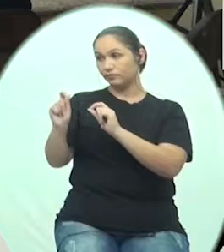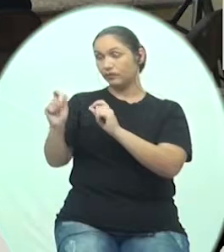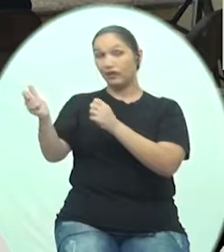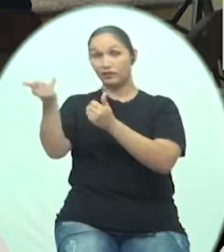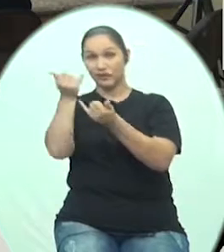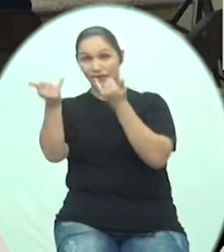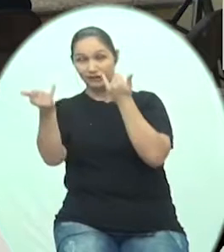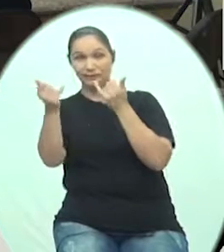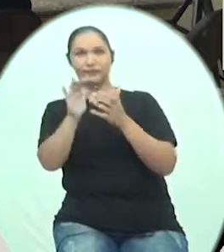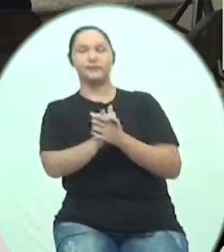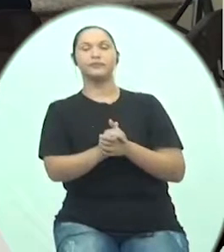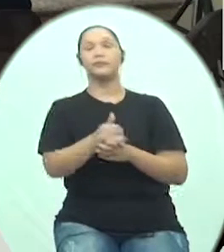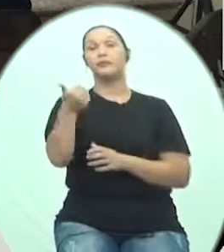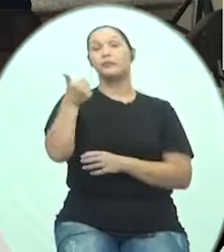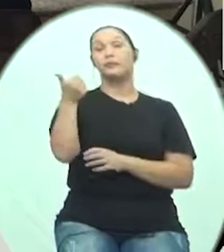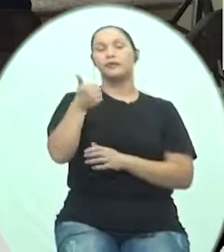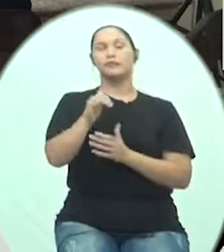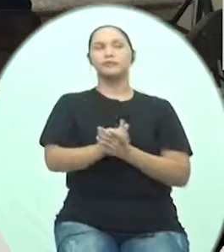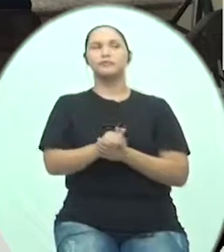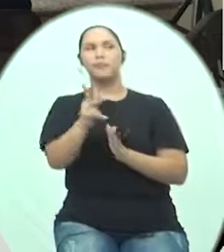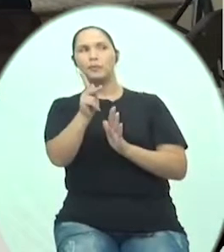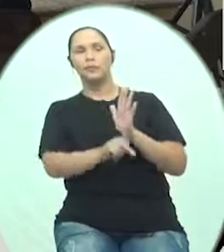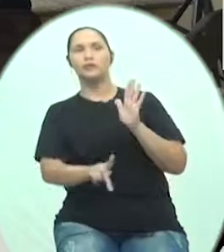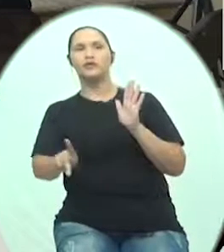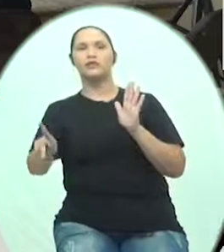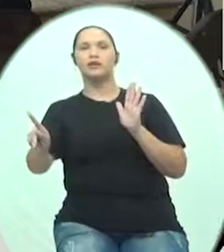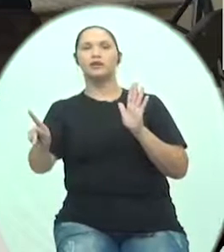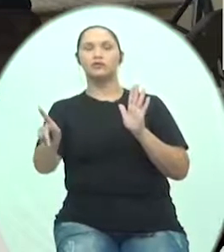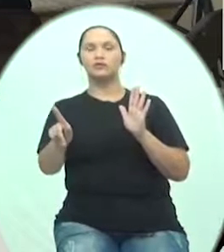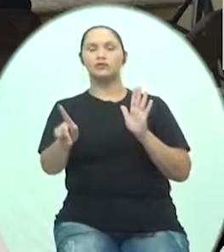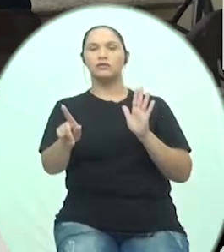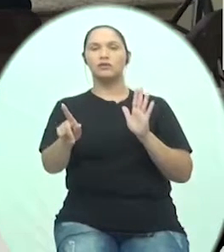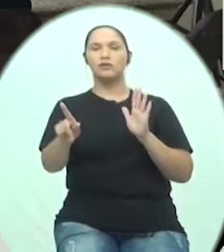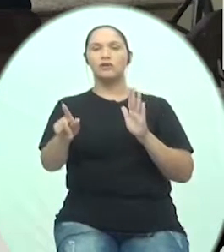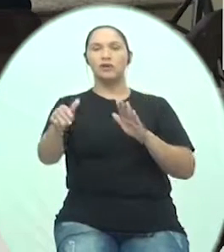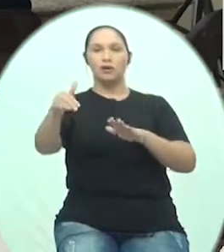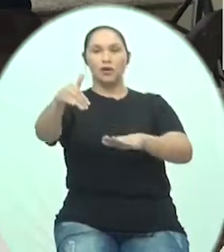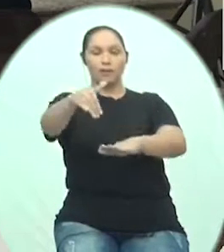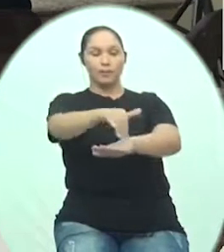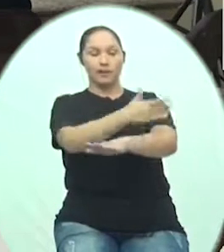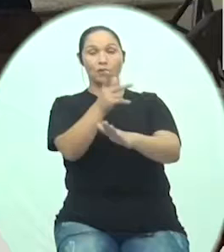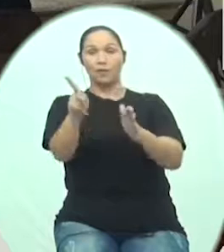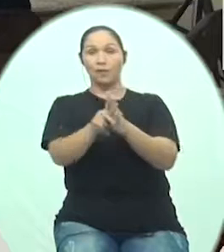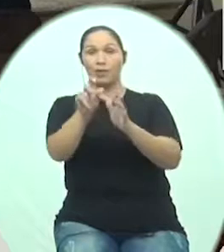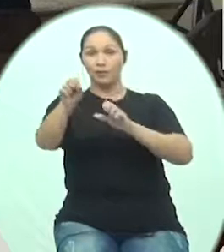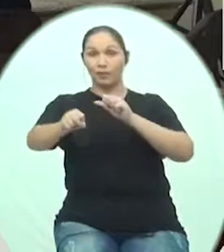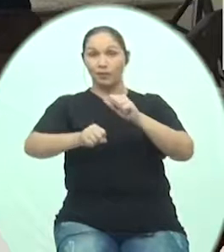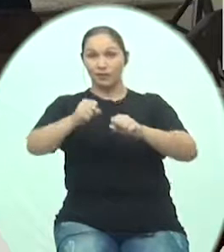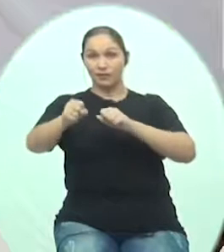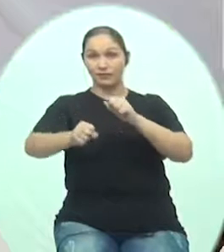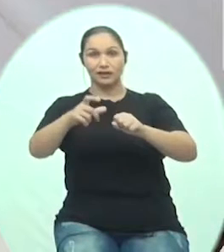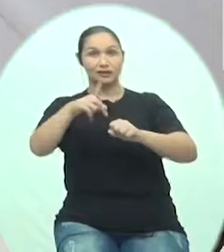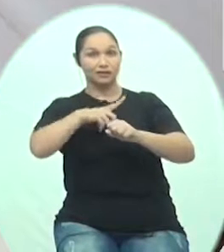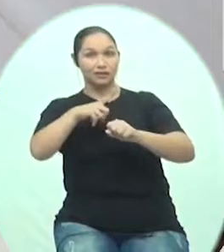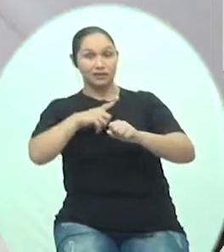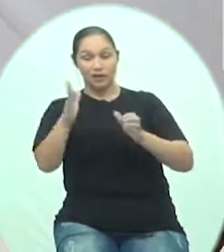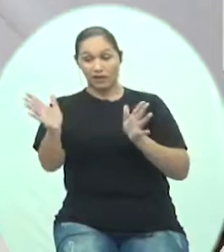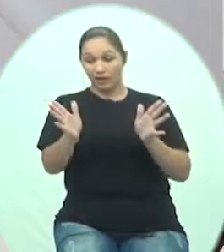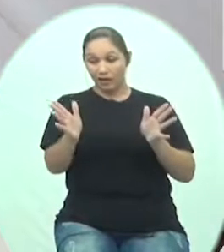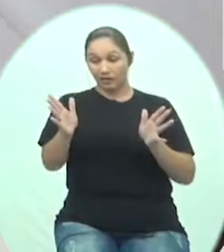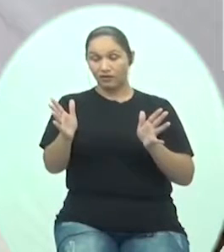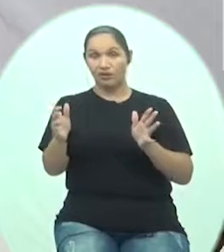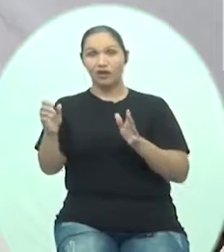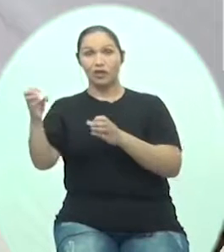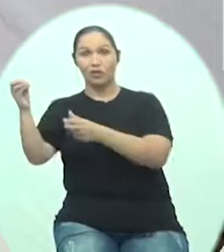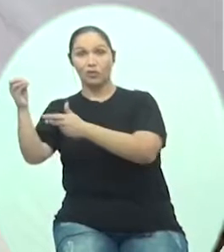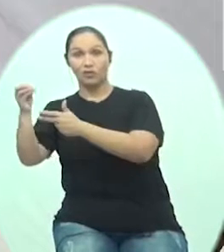informações primeiro existe projeto de execução da ciclovia no trecho compreendido entre a UNESC e a